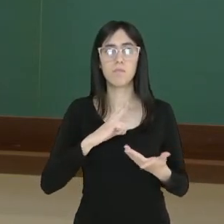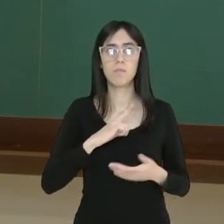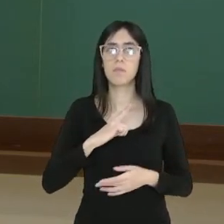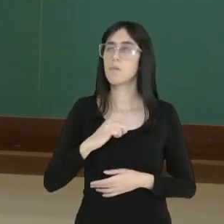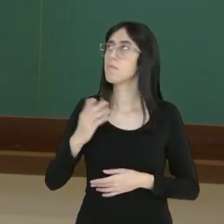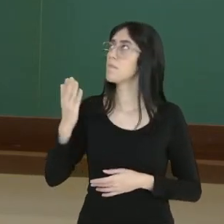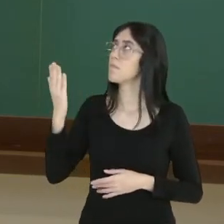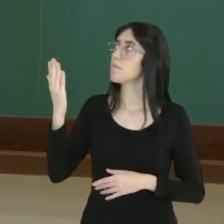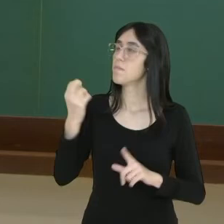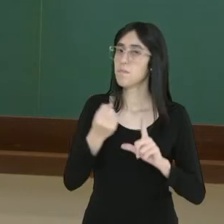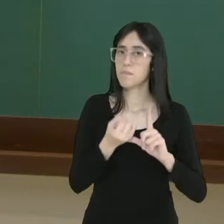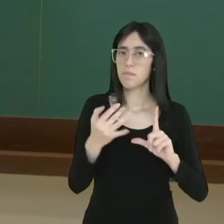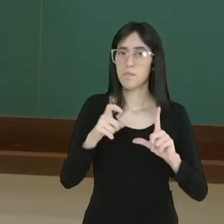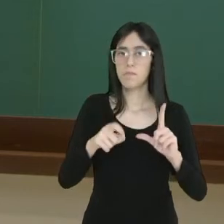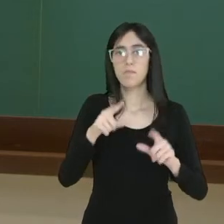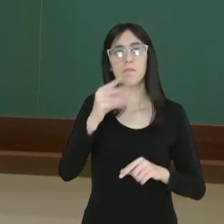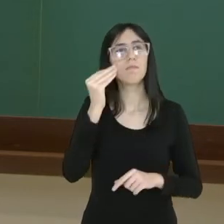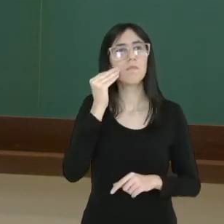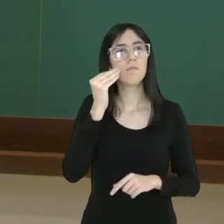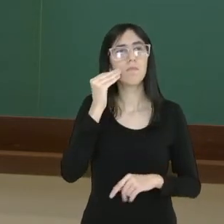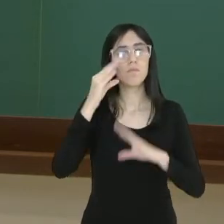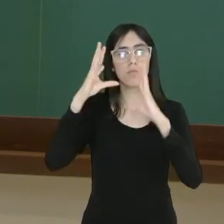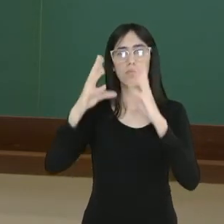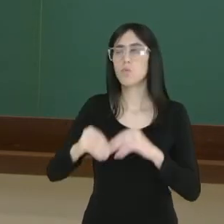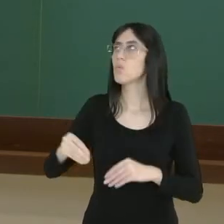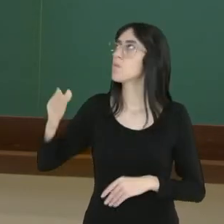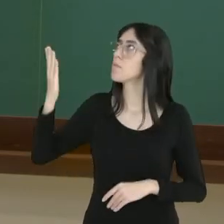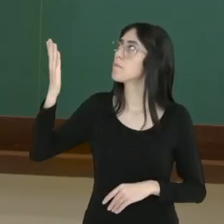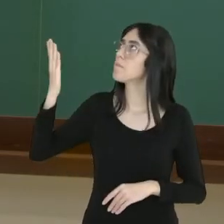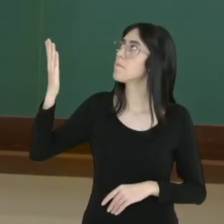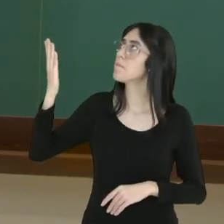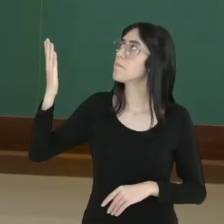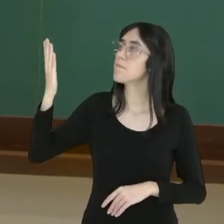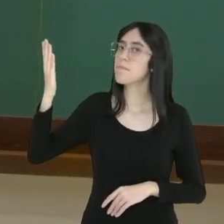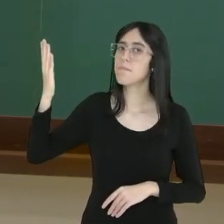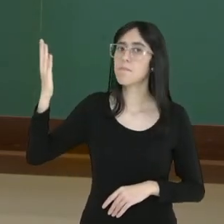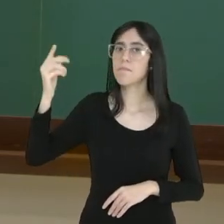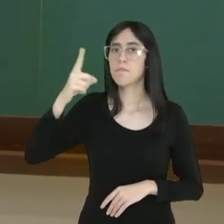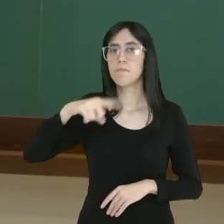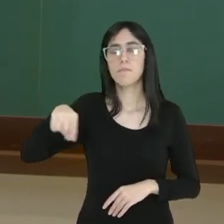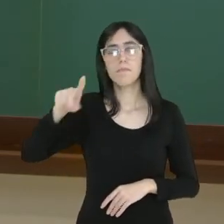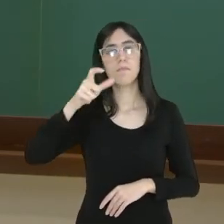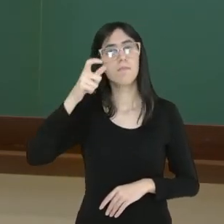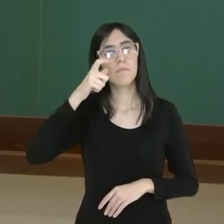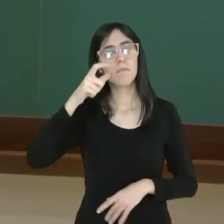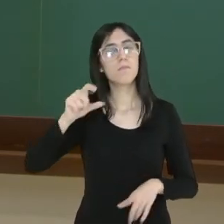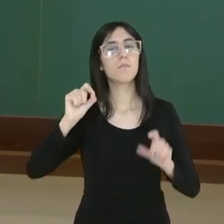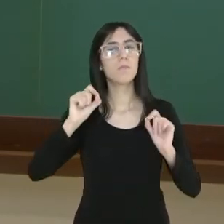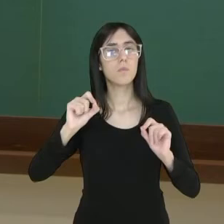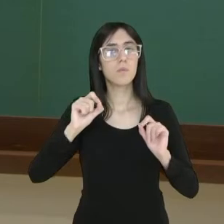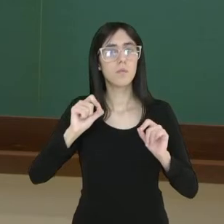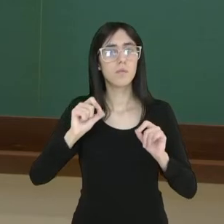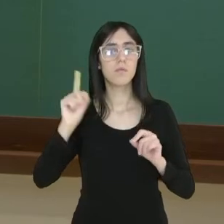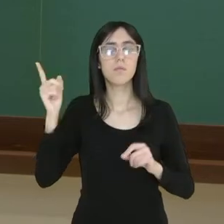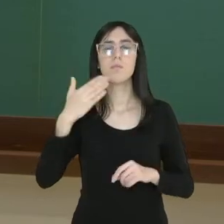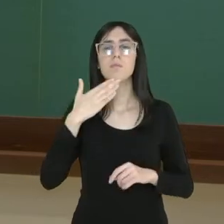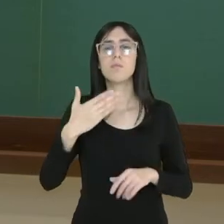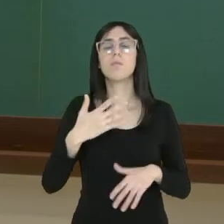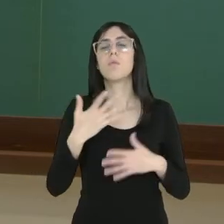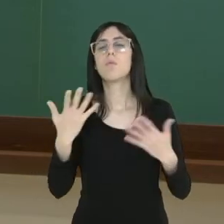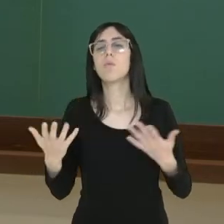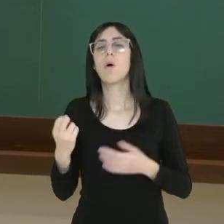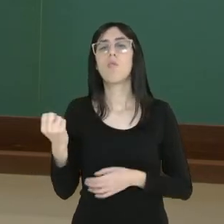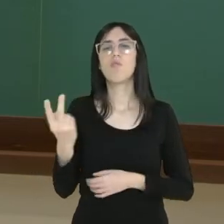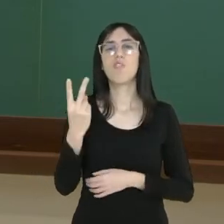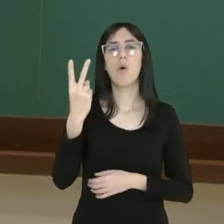logaritmo, calcule todos os itens, pessoal. Então, basta vocês observar, está sempre pedindo qual é o valor do